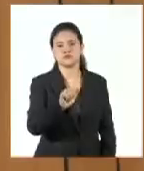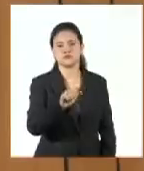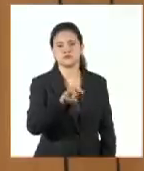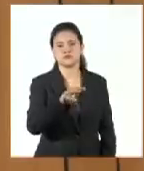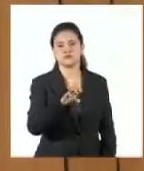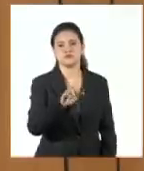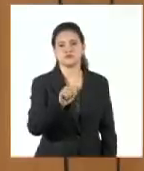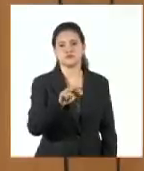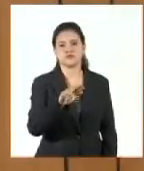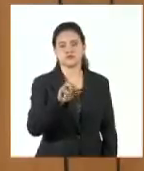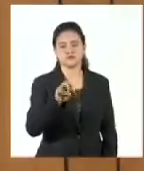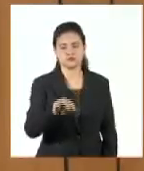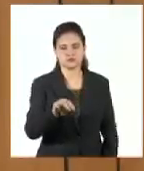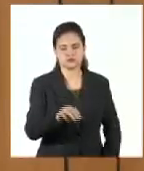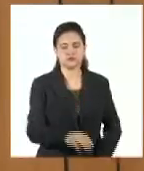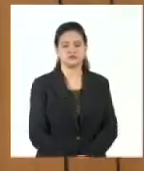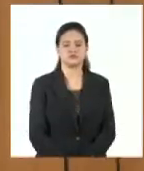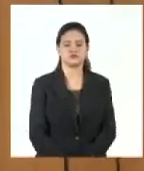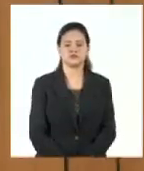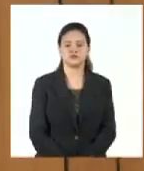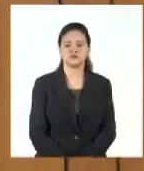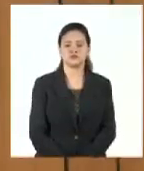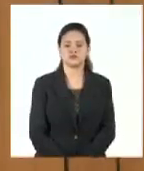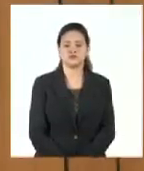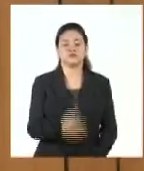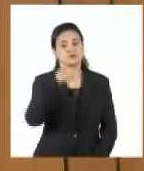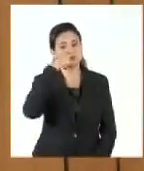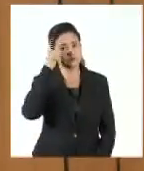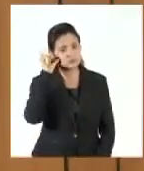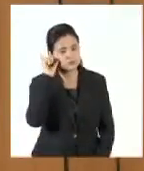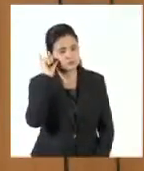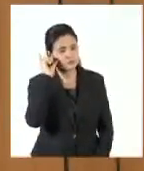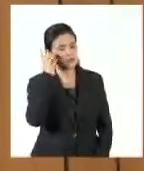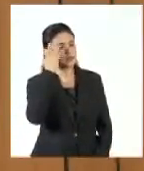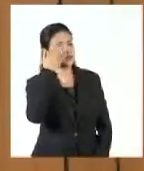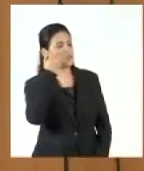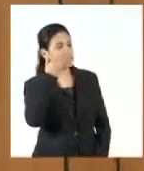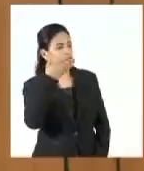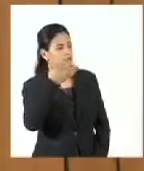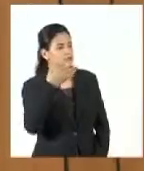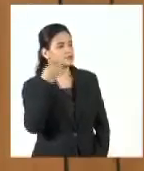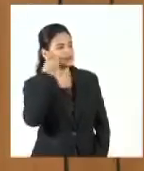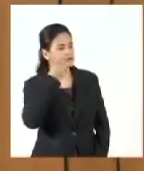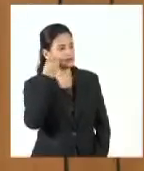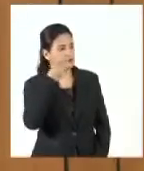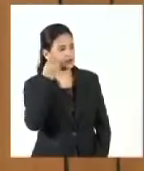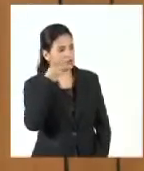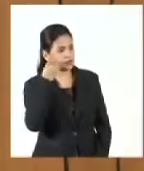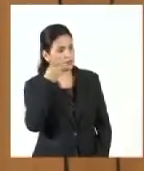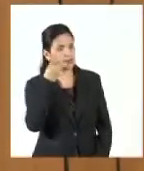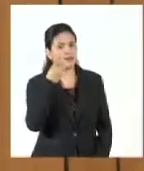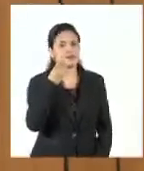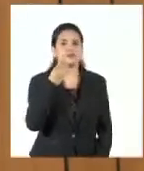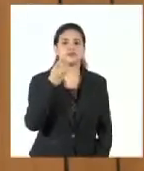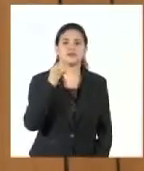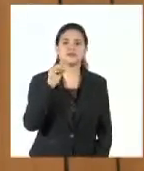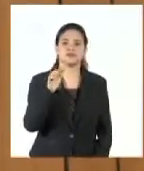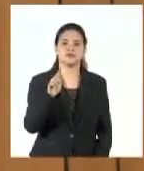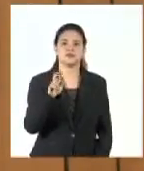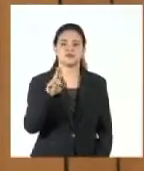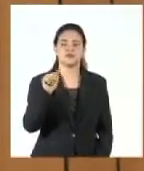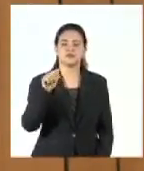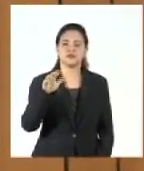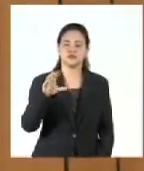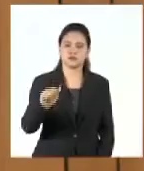Ontem, deputada Graça, eu realmente fiquei incrédula, porque o crime em Vitória do Mearim,